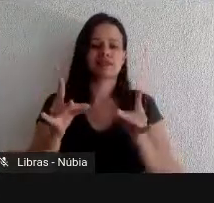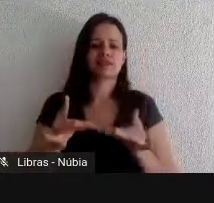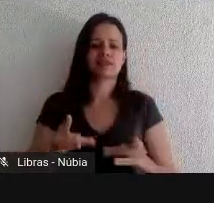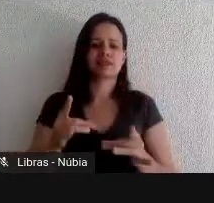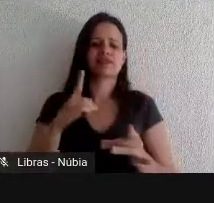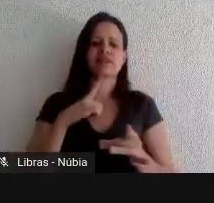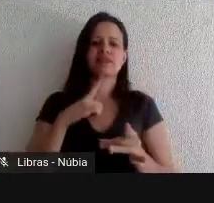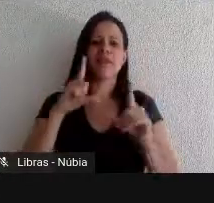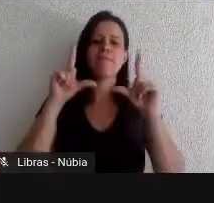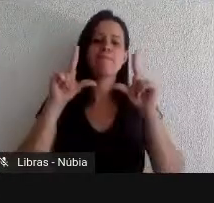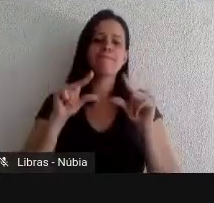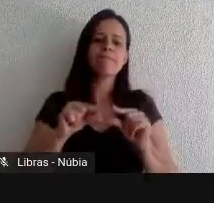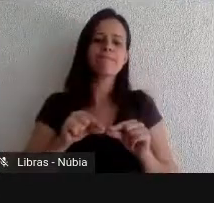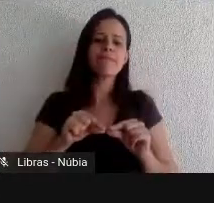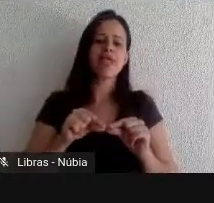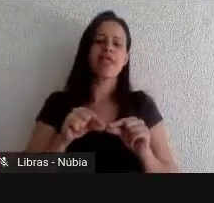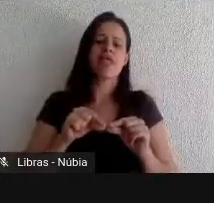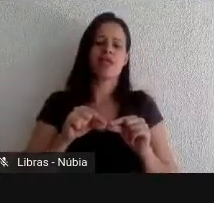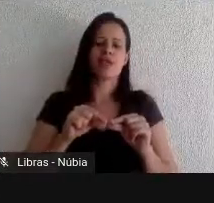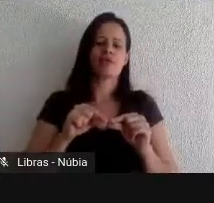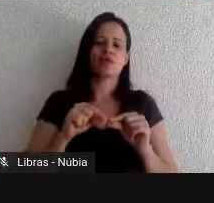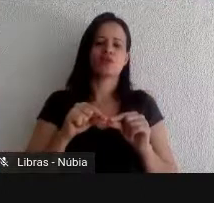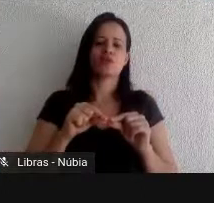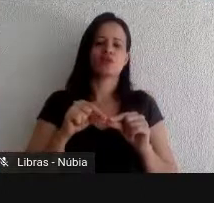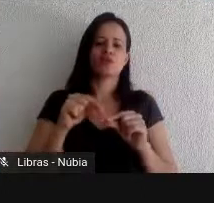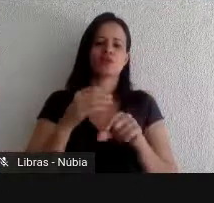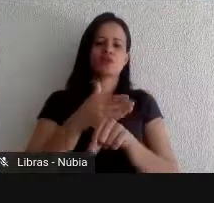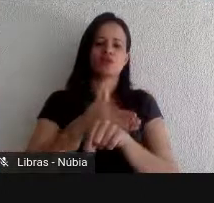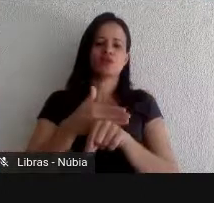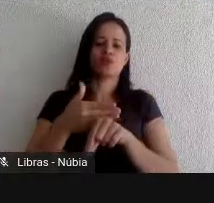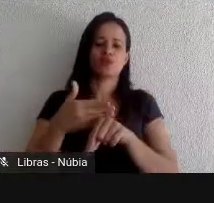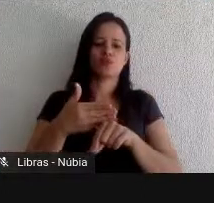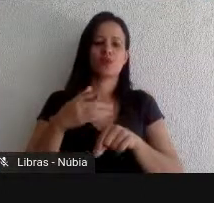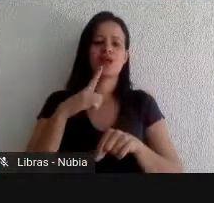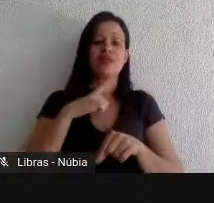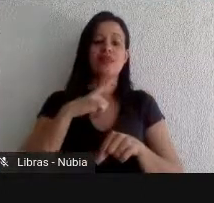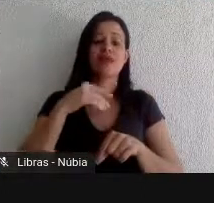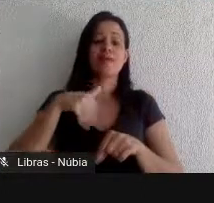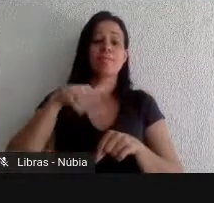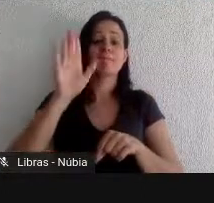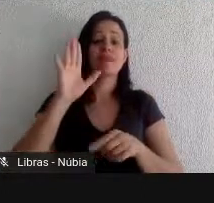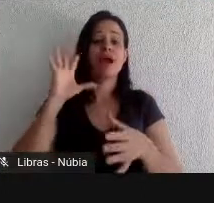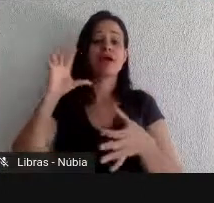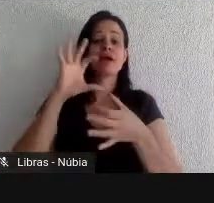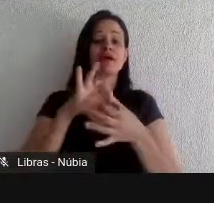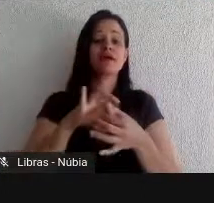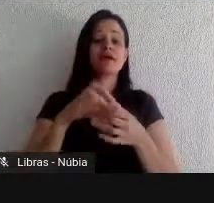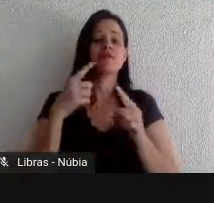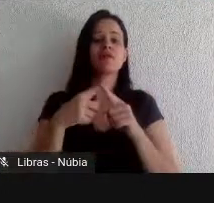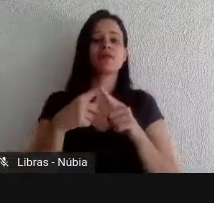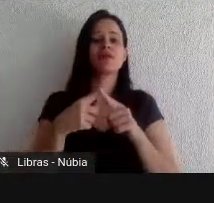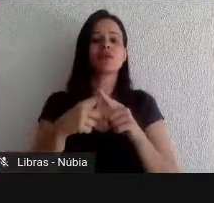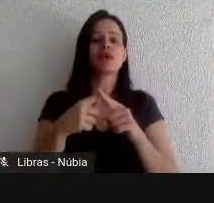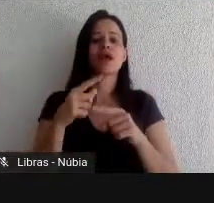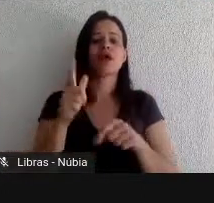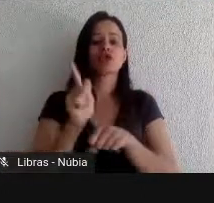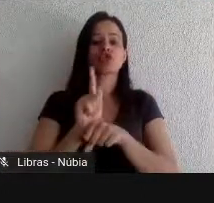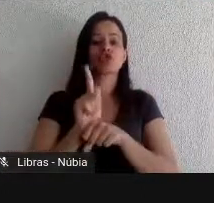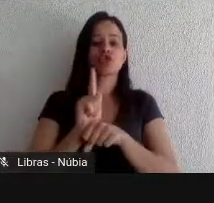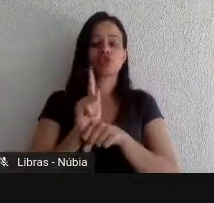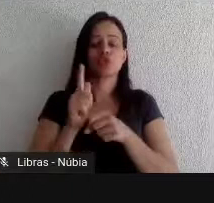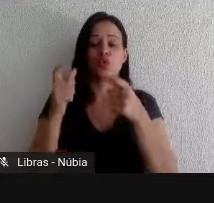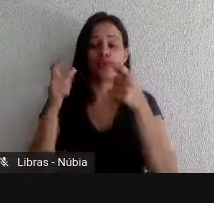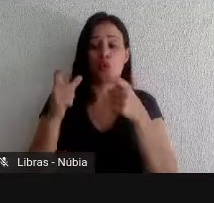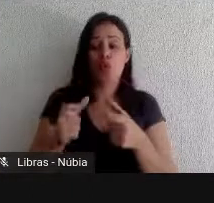regramento menos consistente. Então, elas dão uma margem maior para que o gestor local